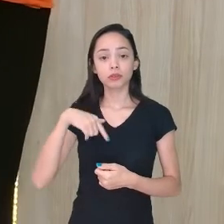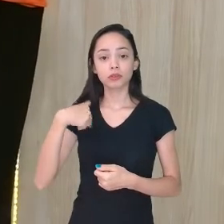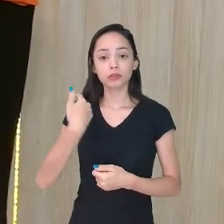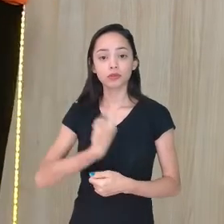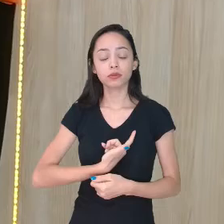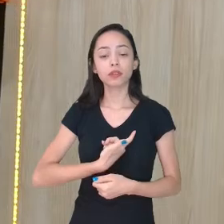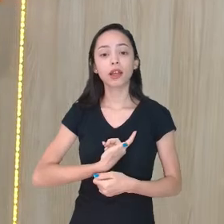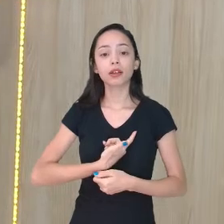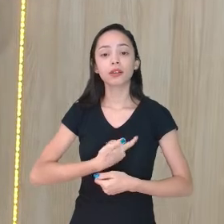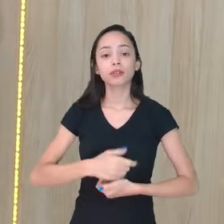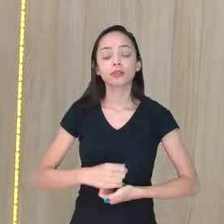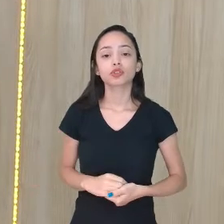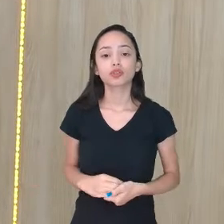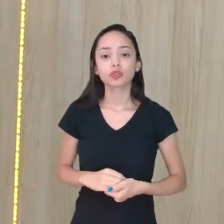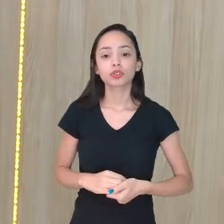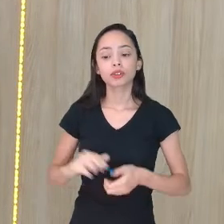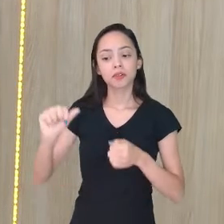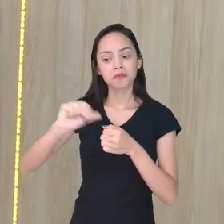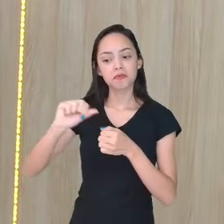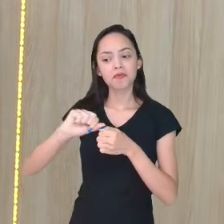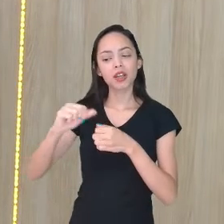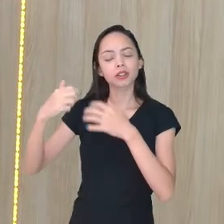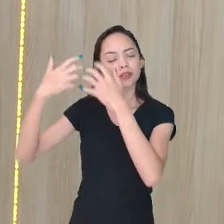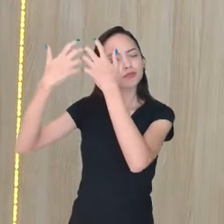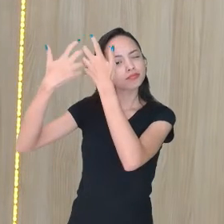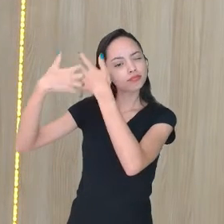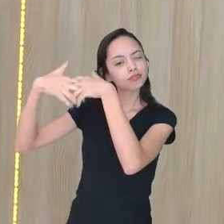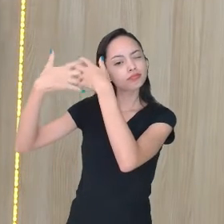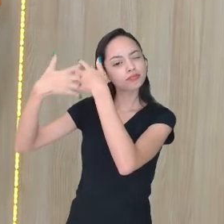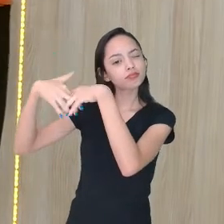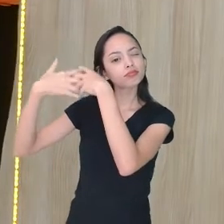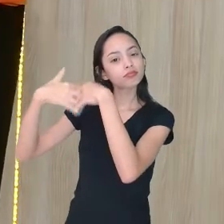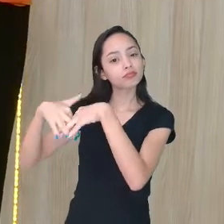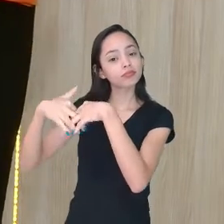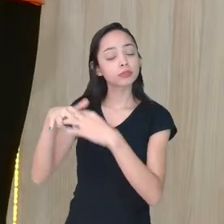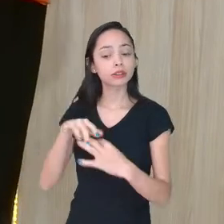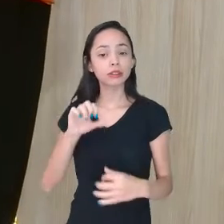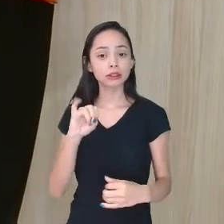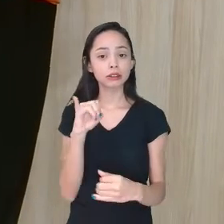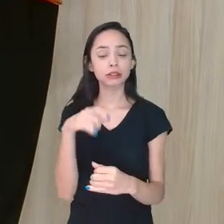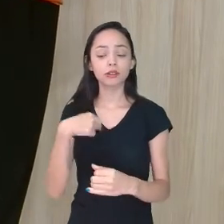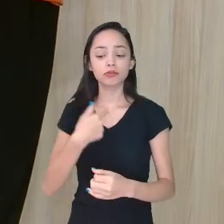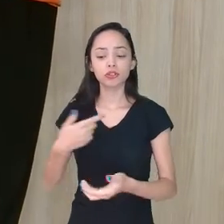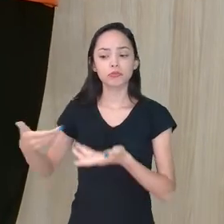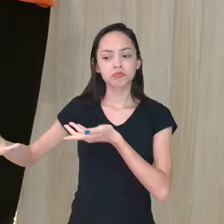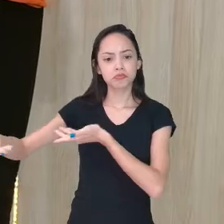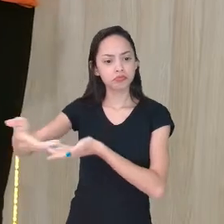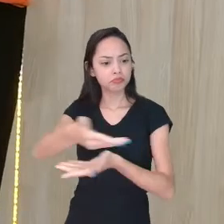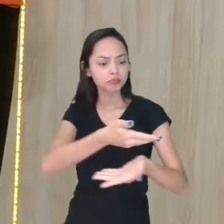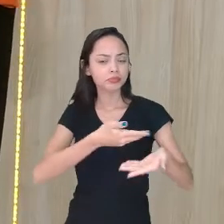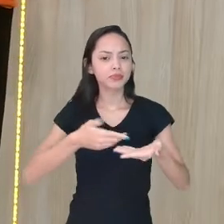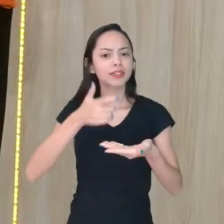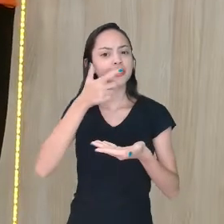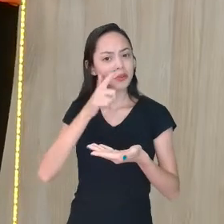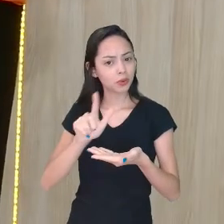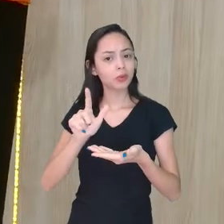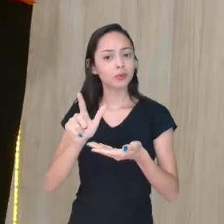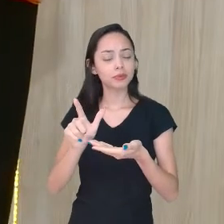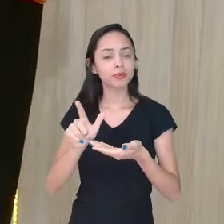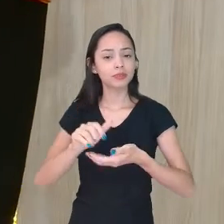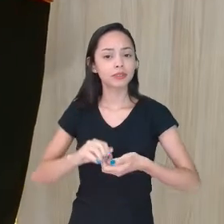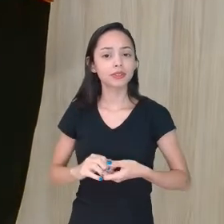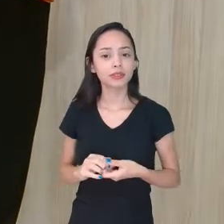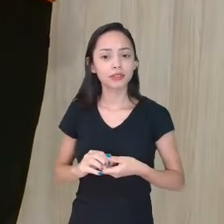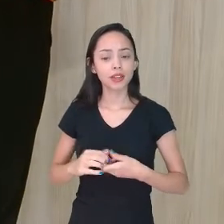gente faça esses raciocínios. Se a gente comparar essas duas orações aqui, a gente já consegue falar sobre